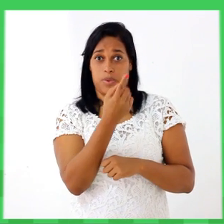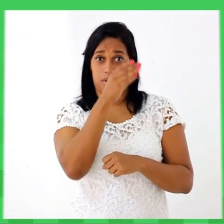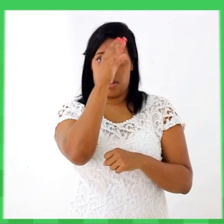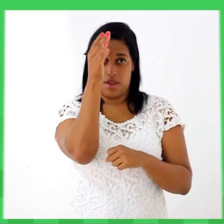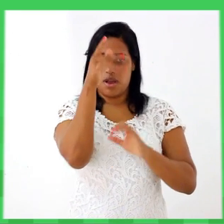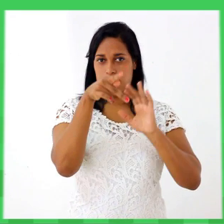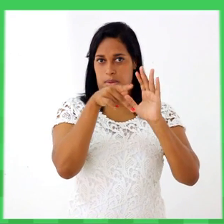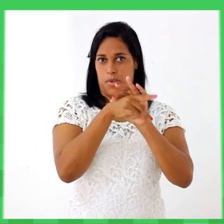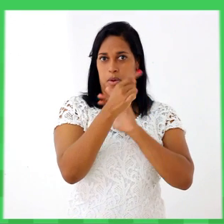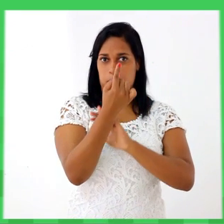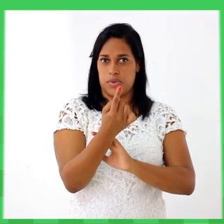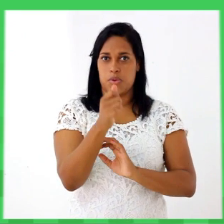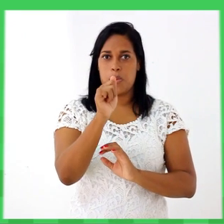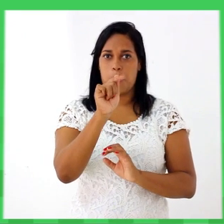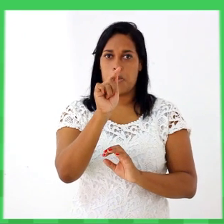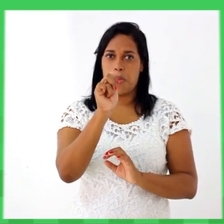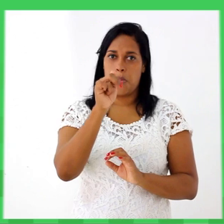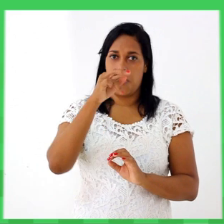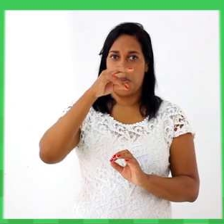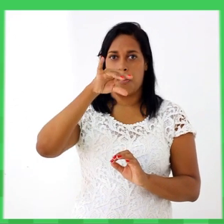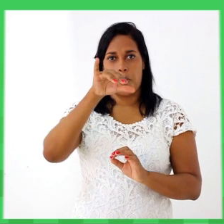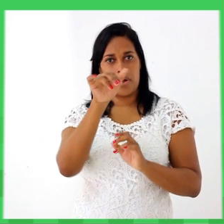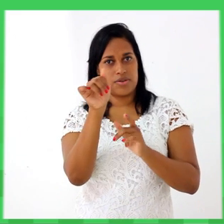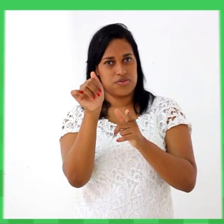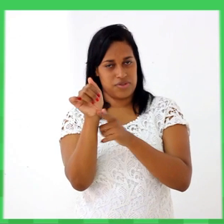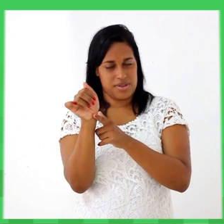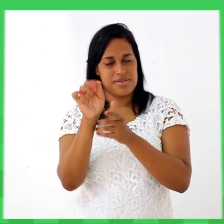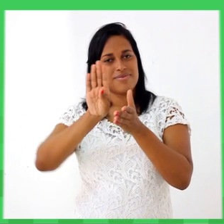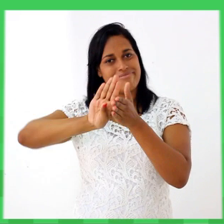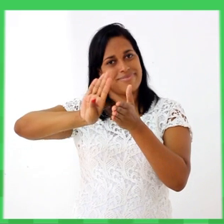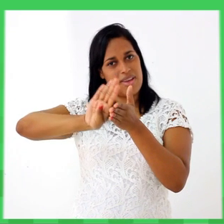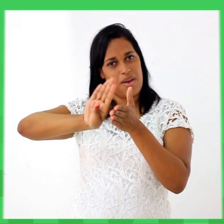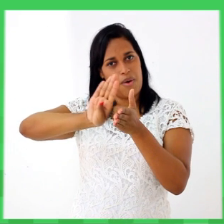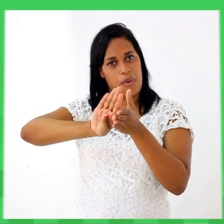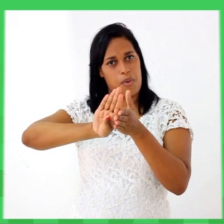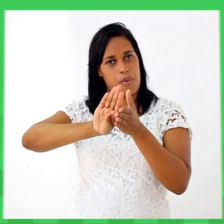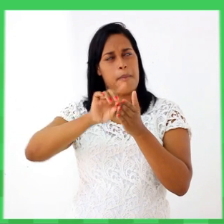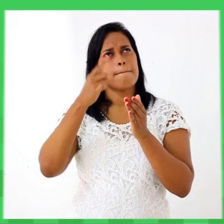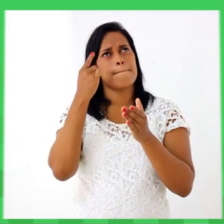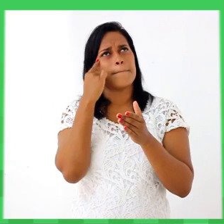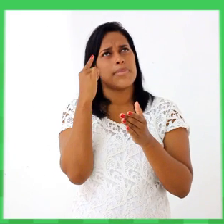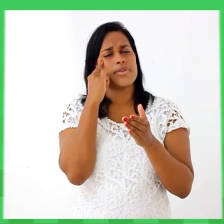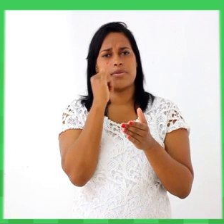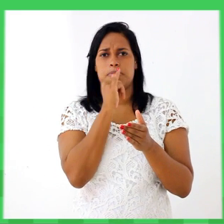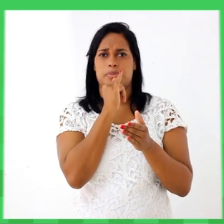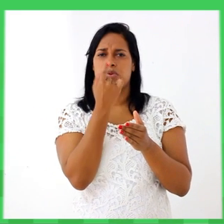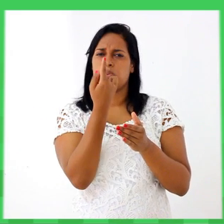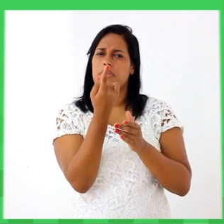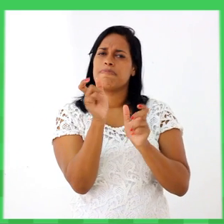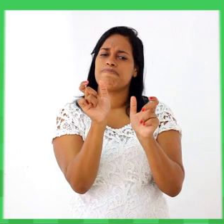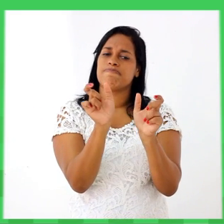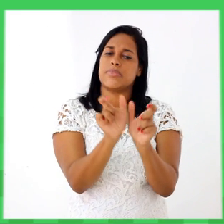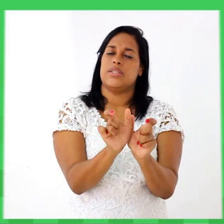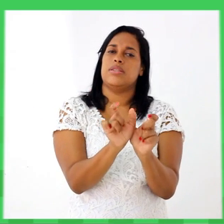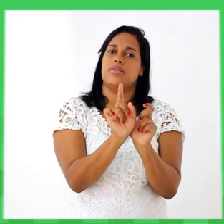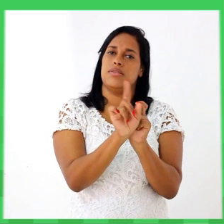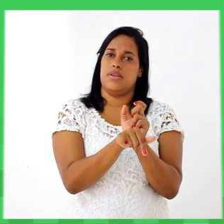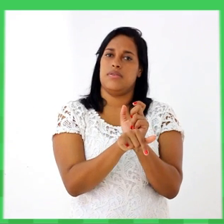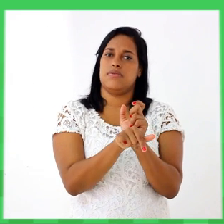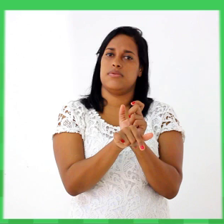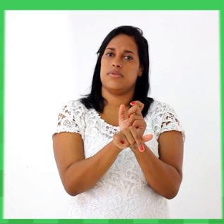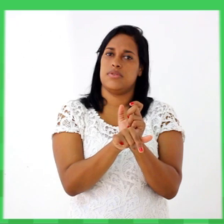agência. Sempre que você for pensar em relação entre entidades, tente determinar uma palavra